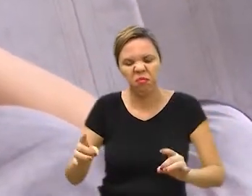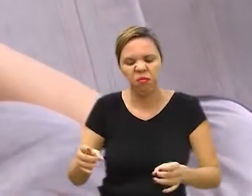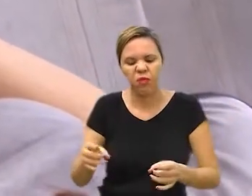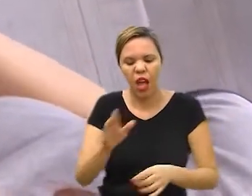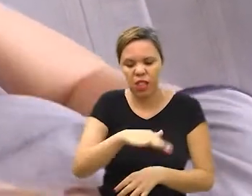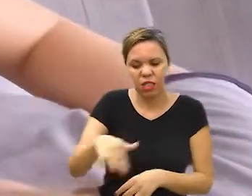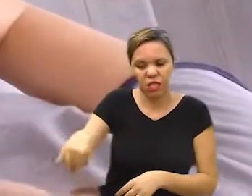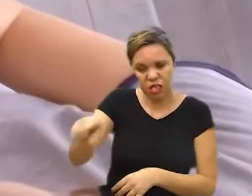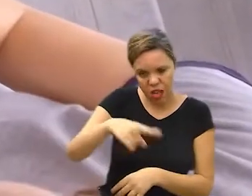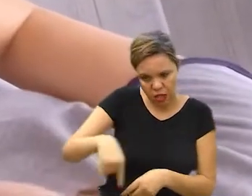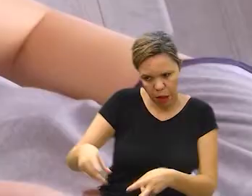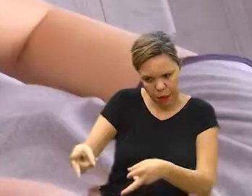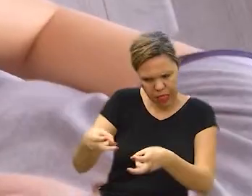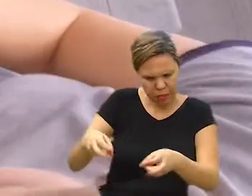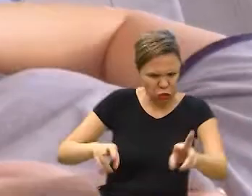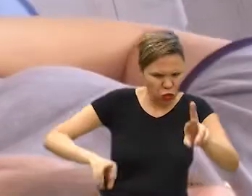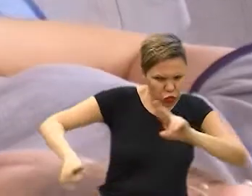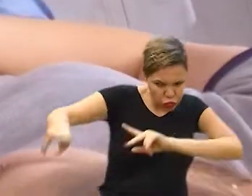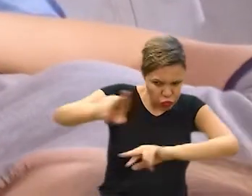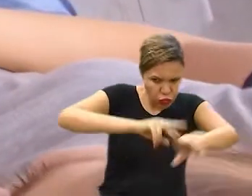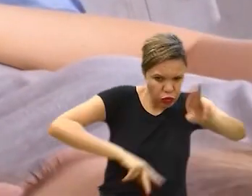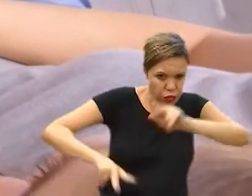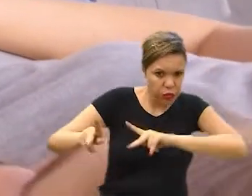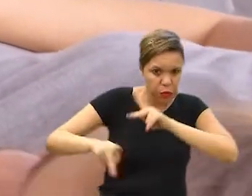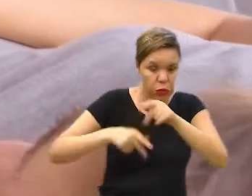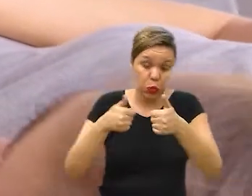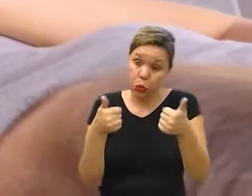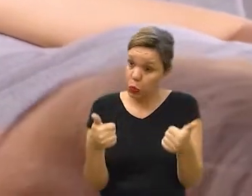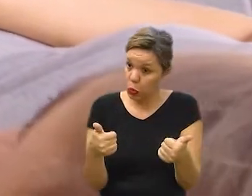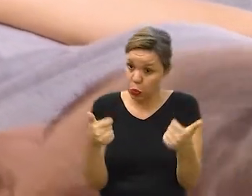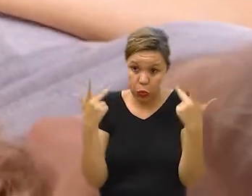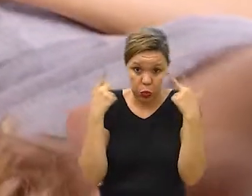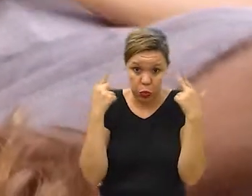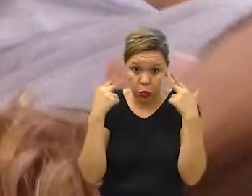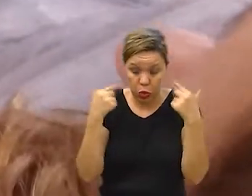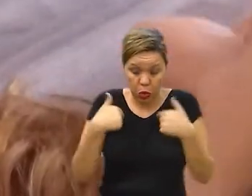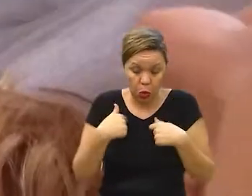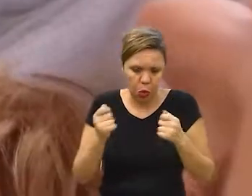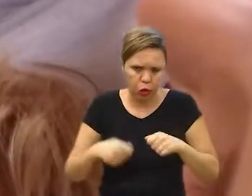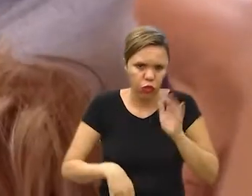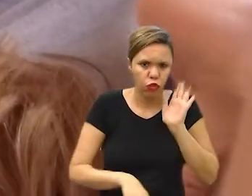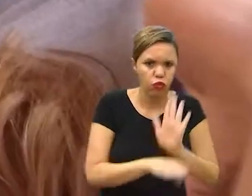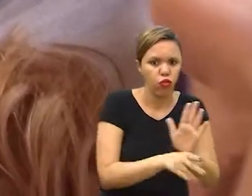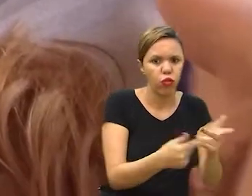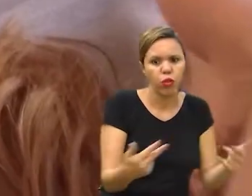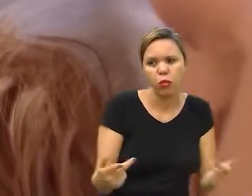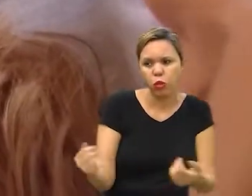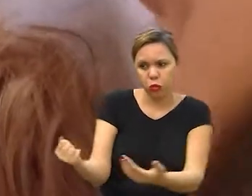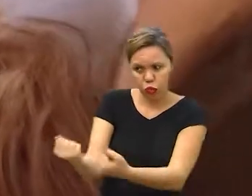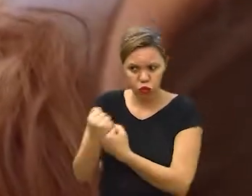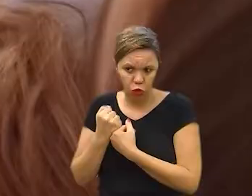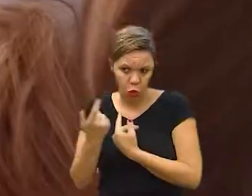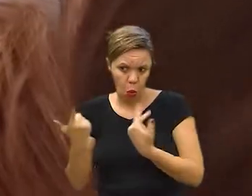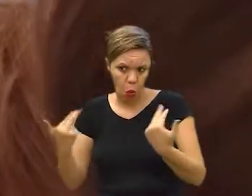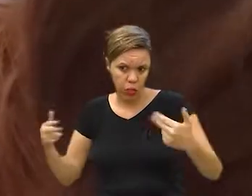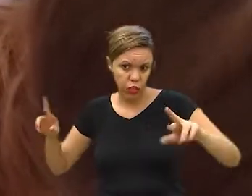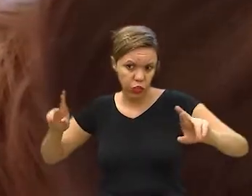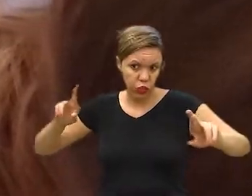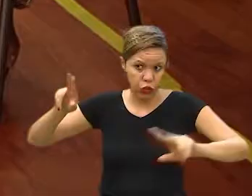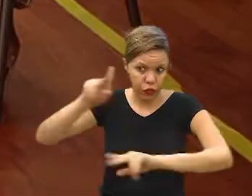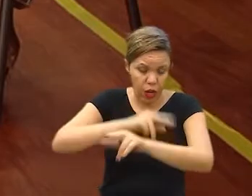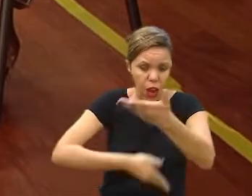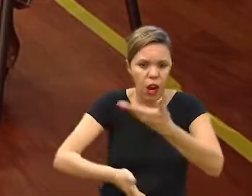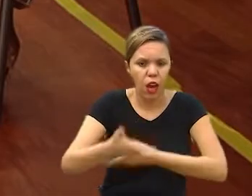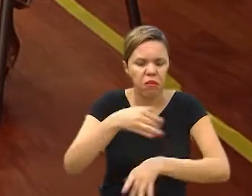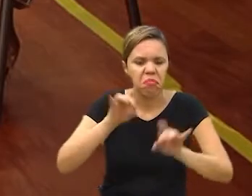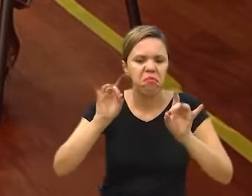que todo mundo é diferente. Tudo bem ser diferente. Eu posso te ajudar em algumas coisas e você pode me ajudar em outras. Então essa troca é riquíssima.